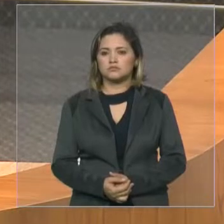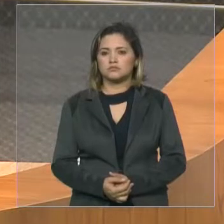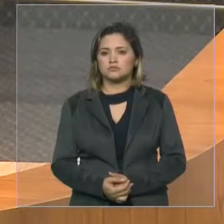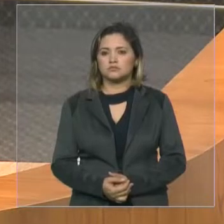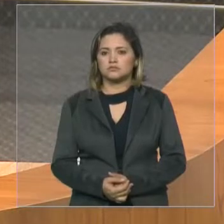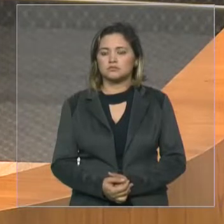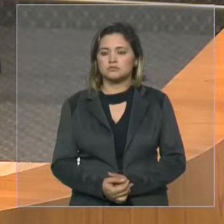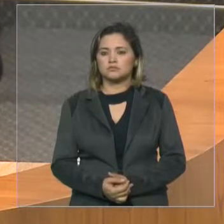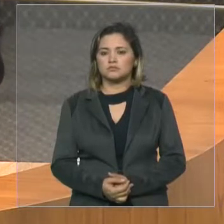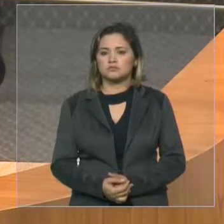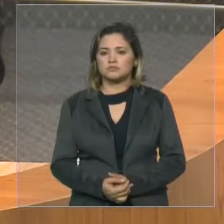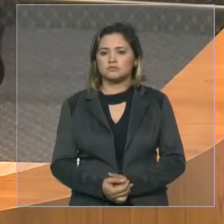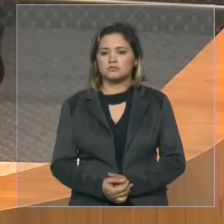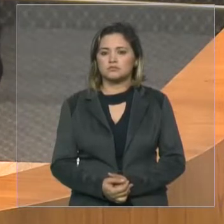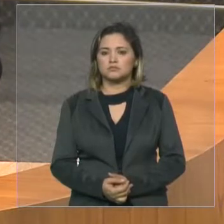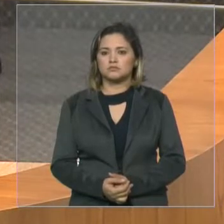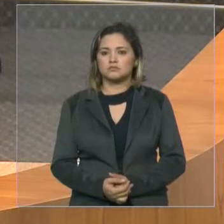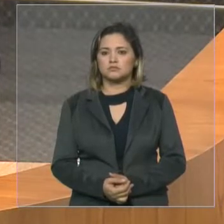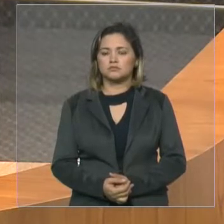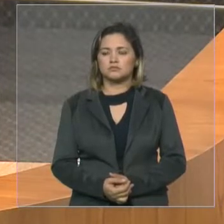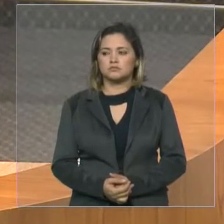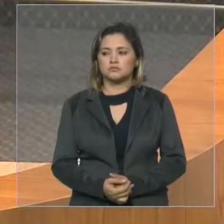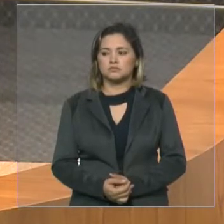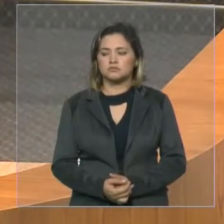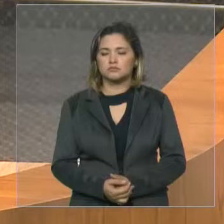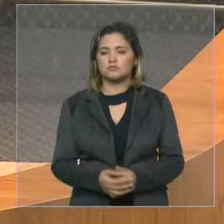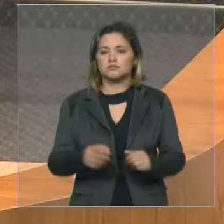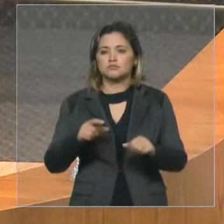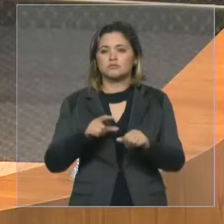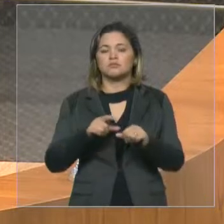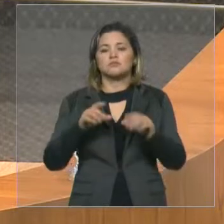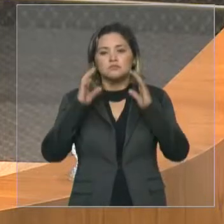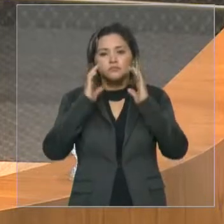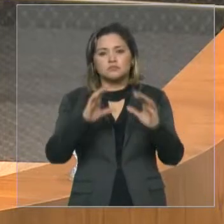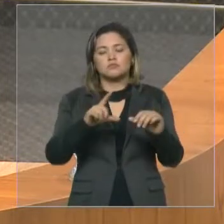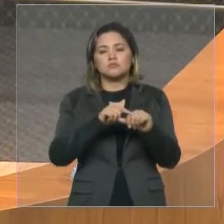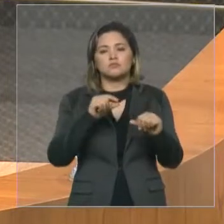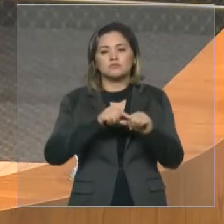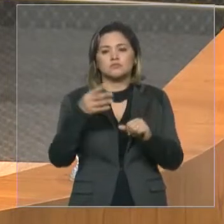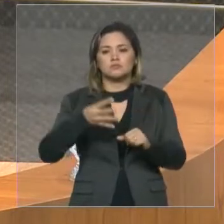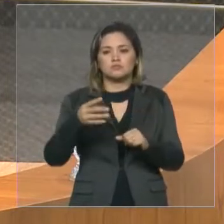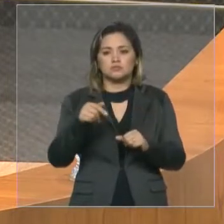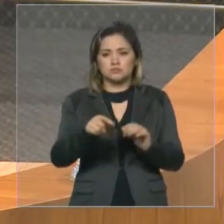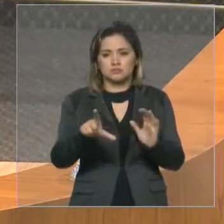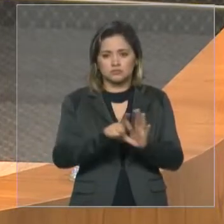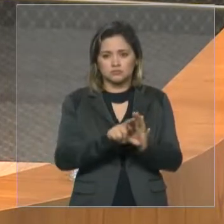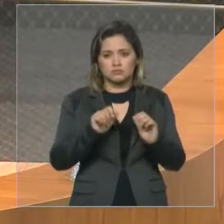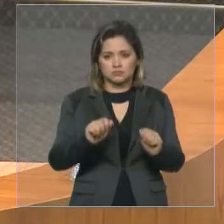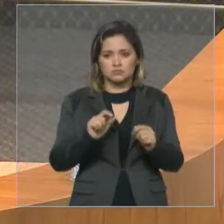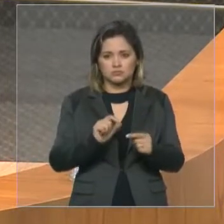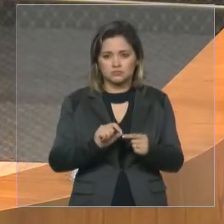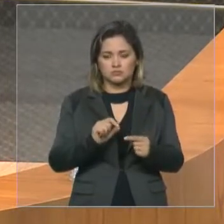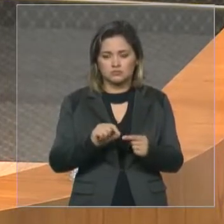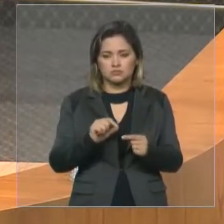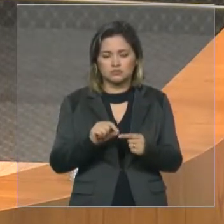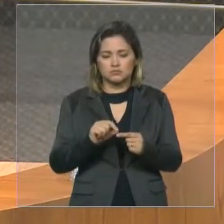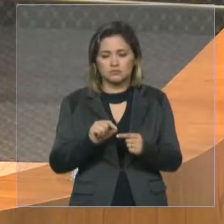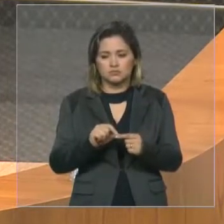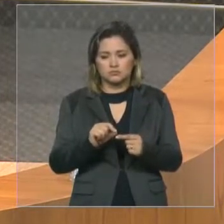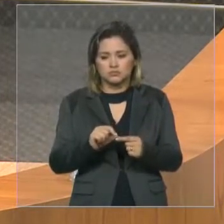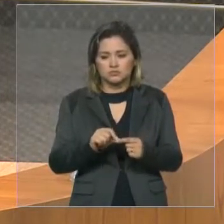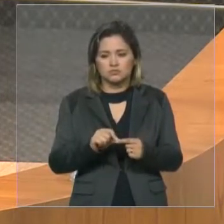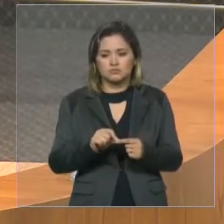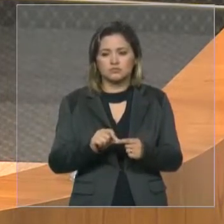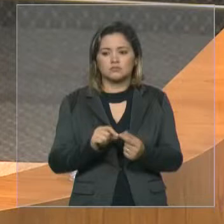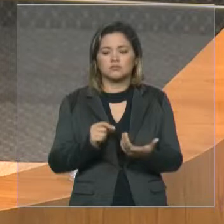Para realizar os atos referidos ao artigo 4º desta lei, poderão ser celebrados memorandos de intenções, alienação, contratos